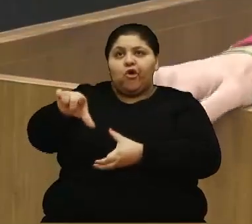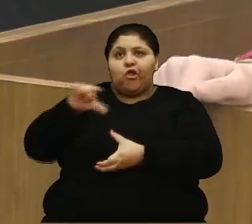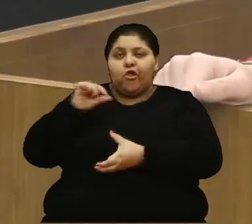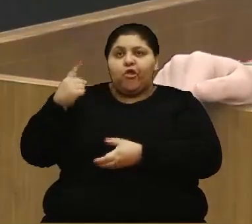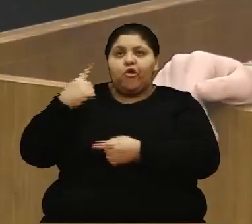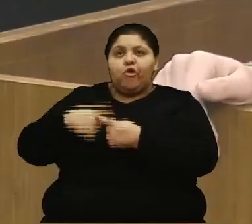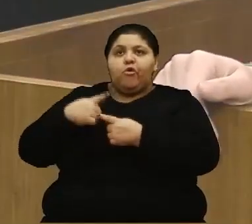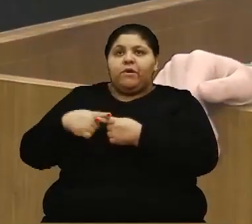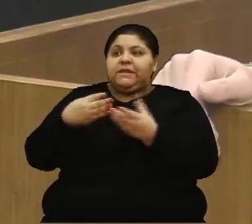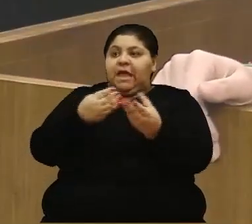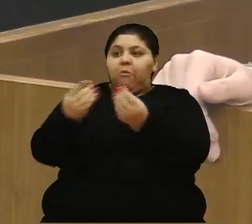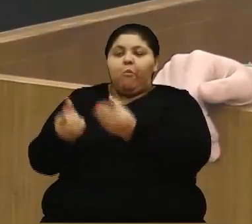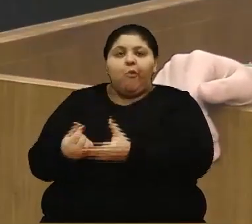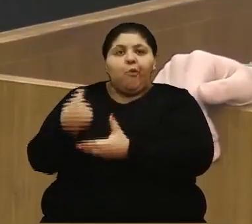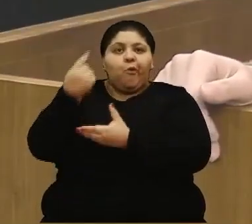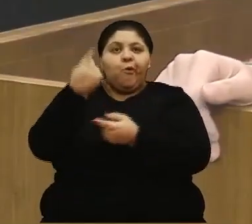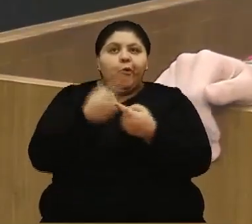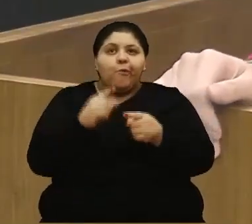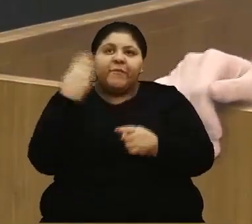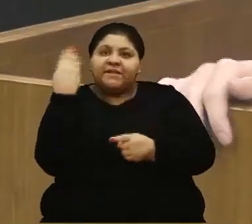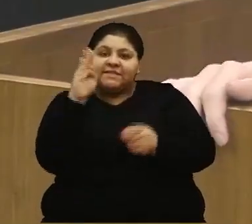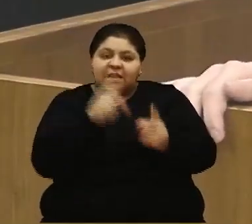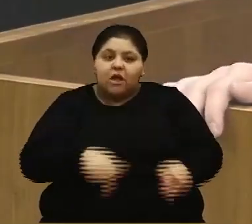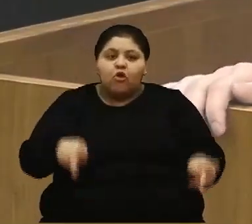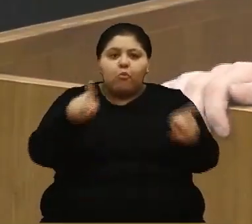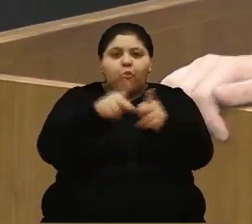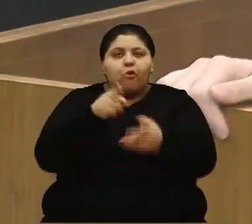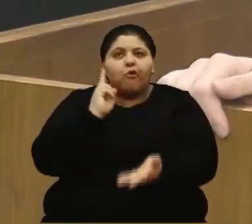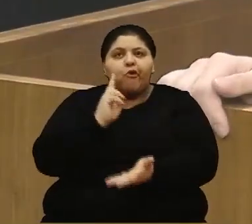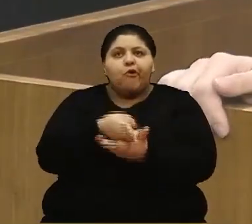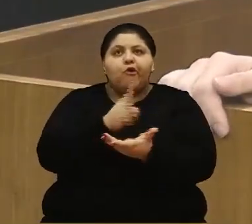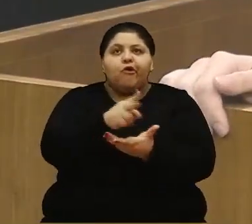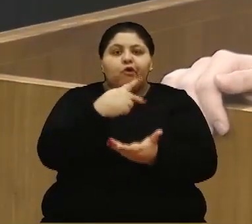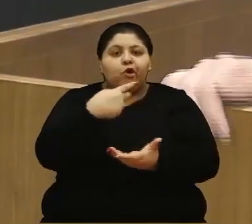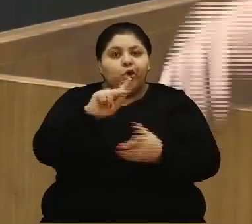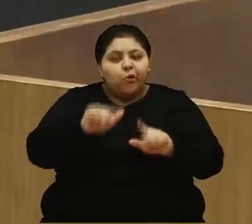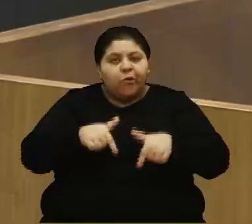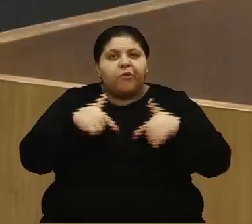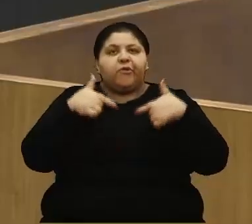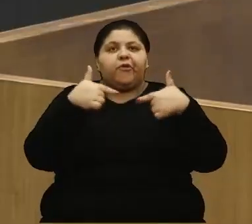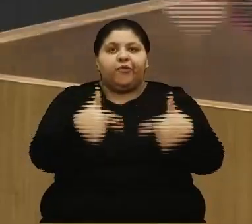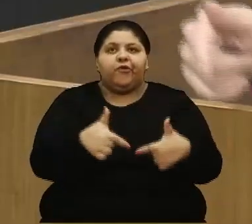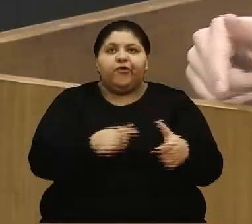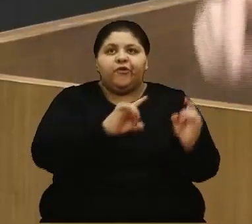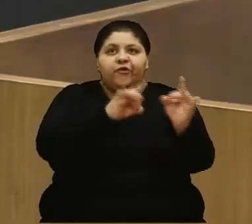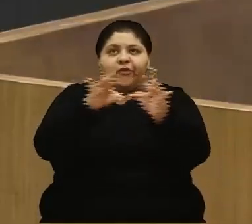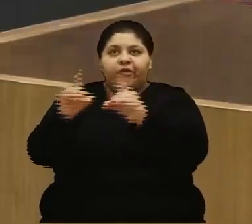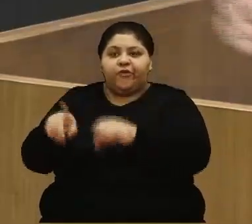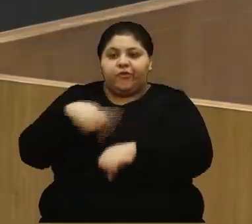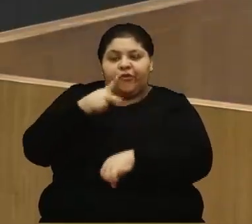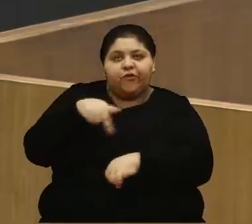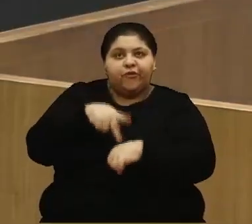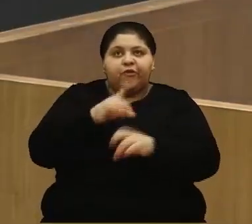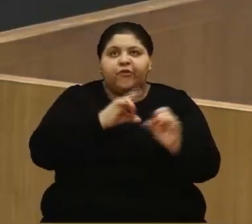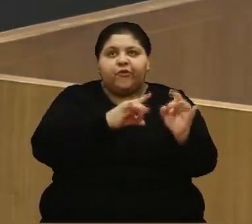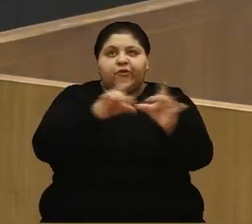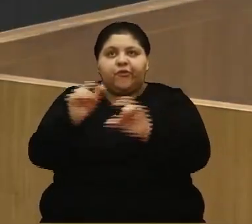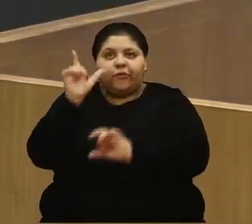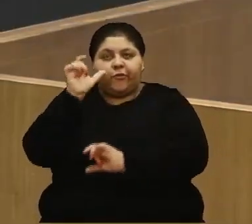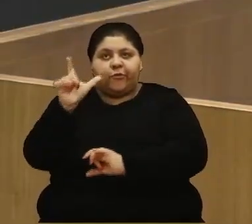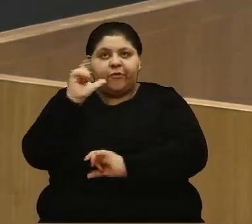de dinheiro, mas que trai o povo todos os dias com as suas atitudes de vender a nossa pátria e de vender os nossos